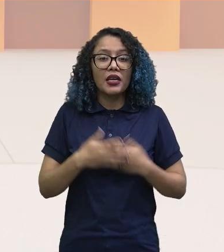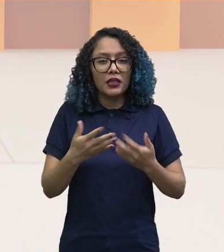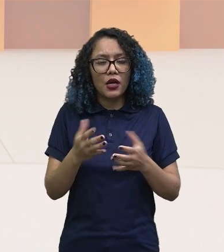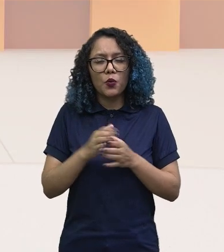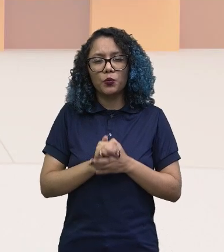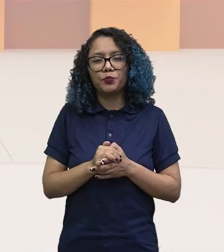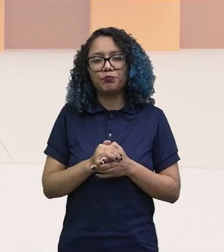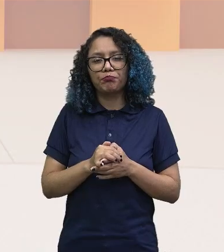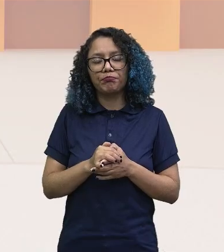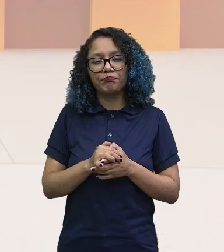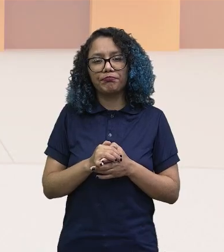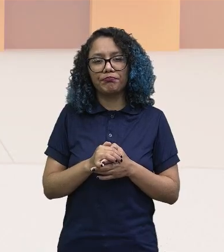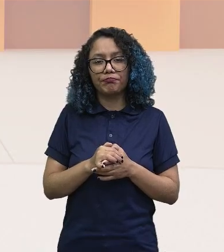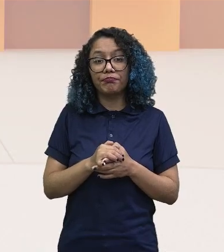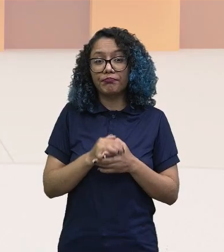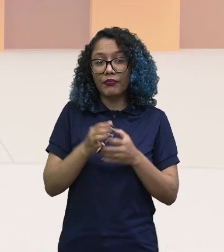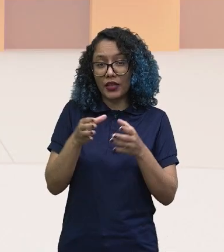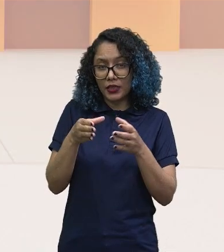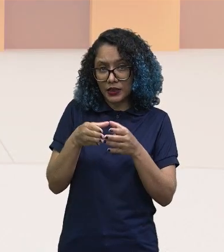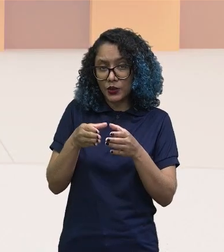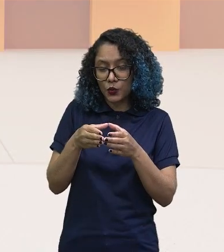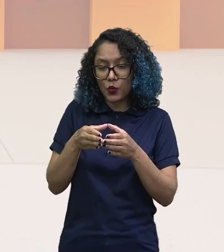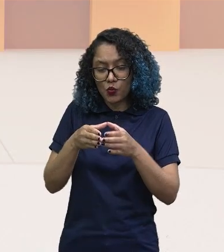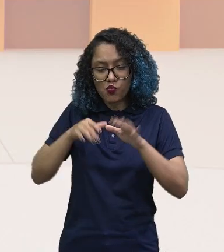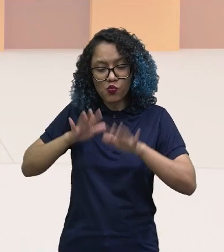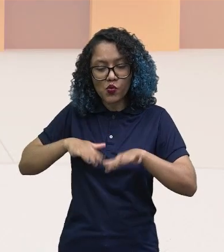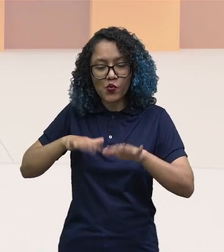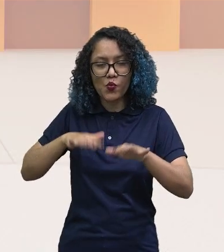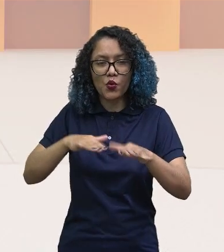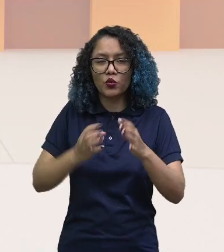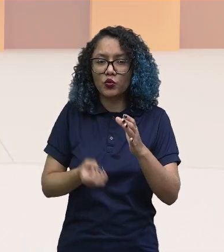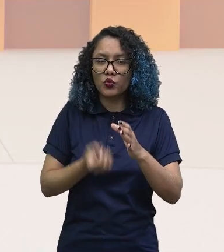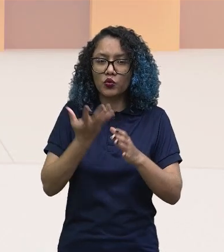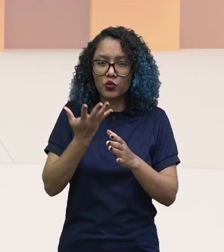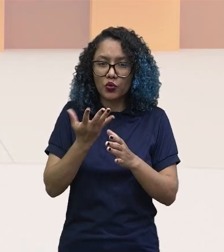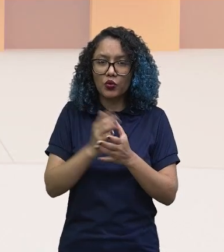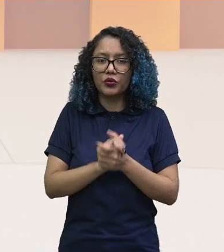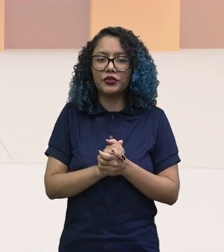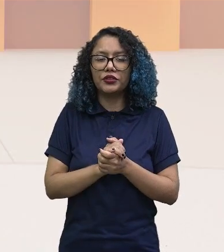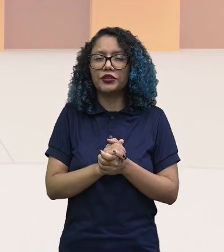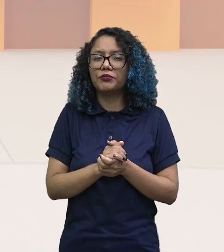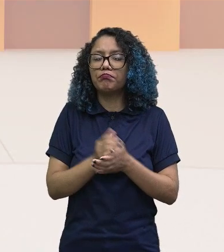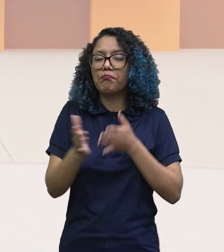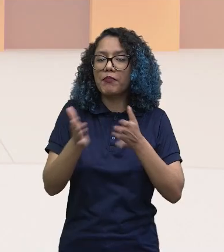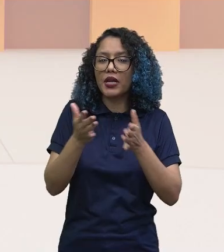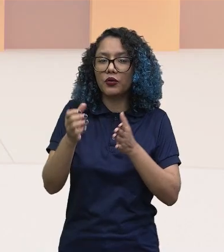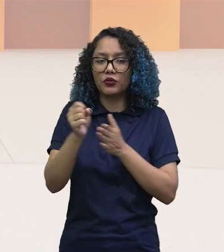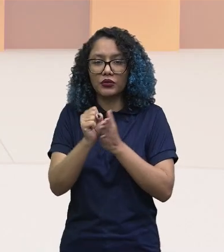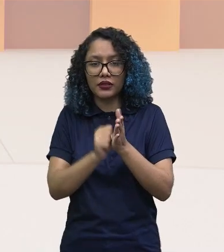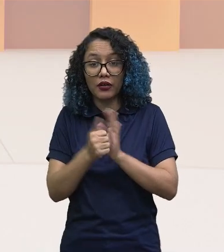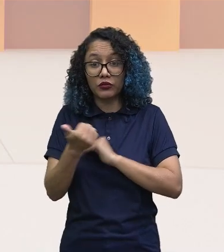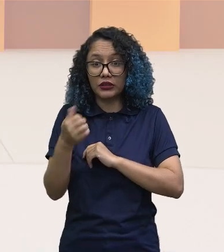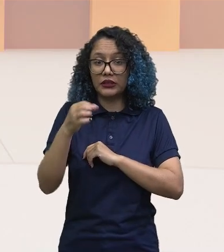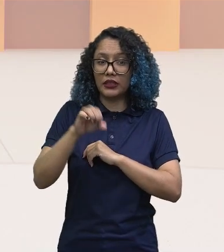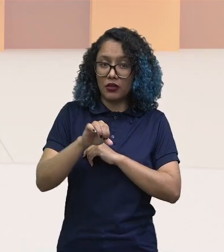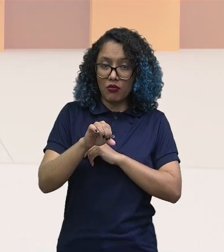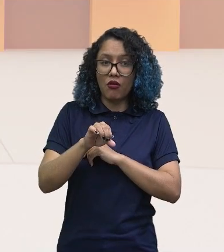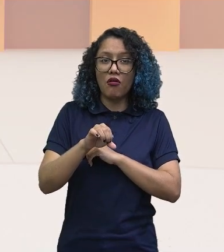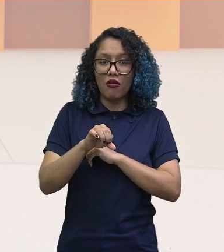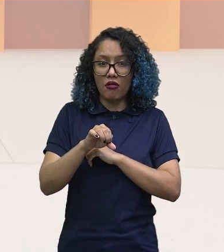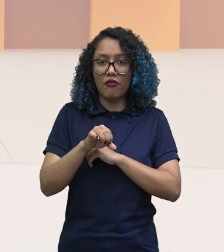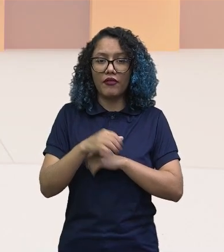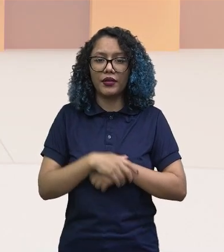movimento, como a gente mencionou agora há pouco, ele vai surgir, né, com mais ênfase a partir do século XIX, com